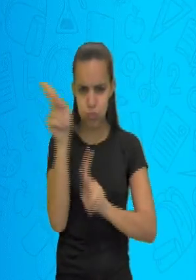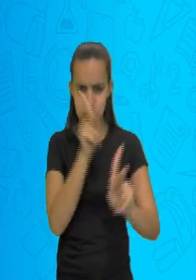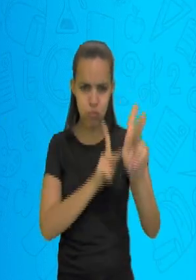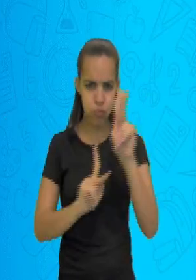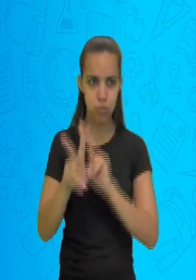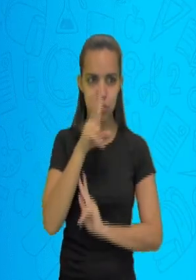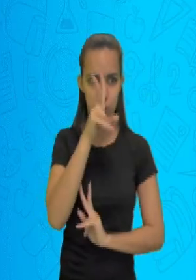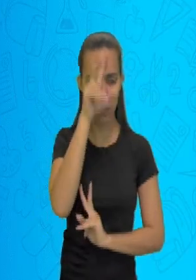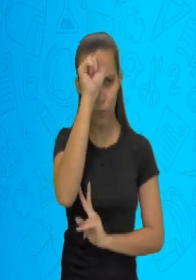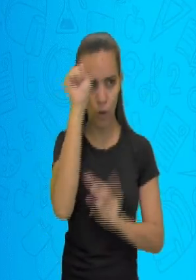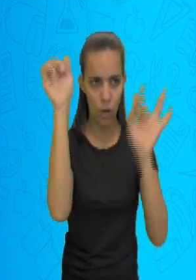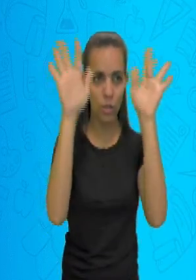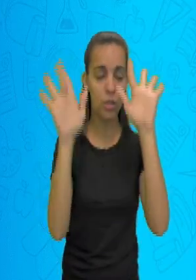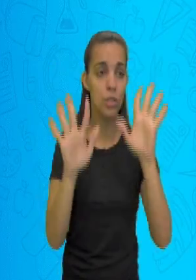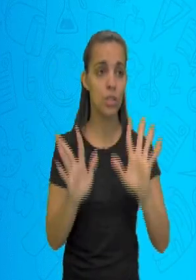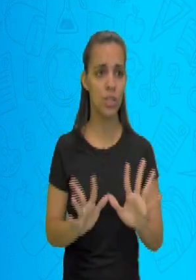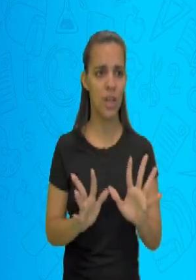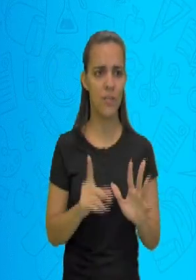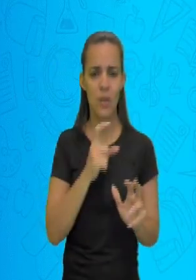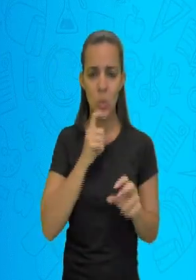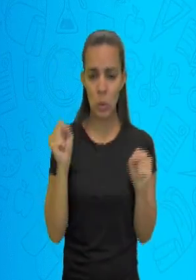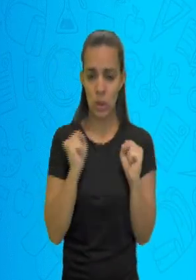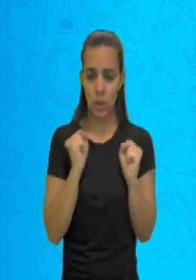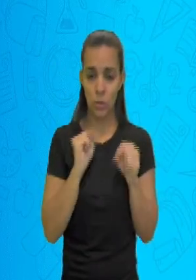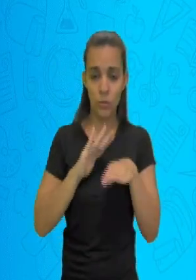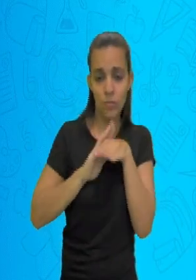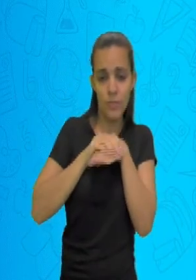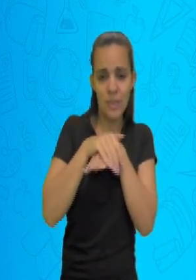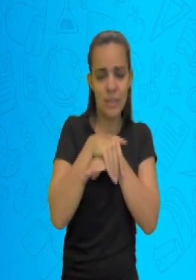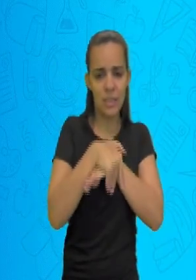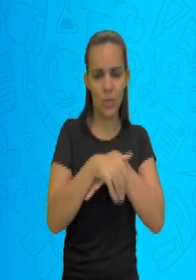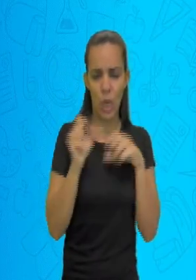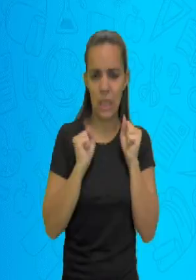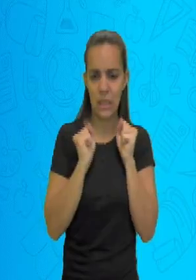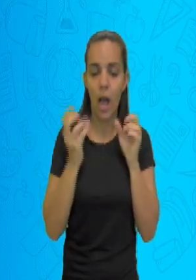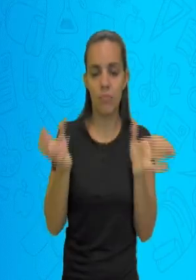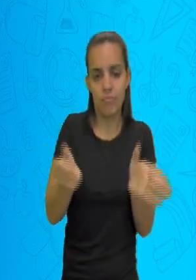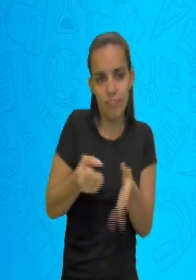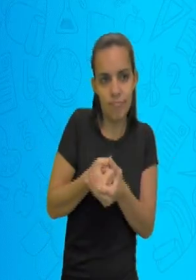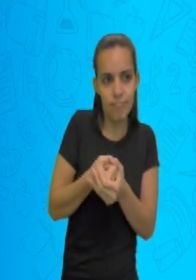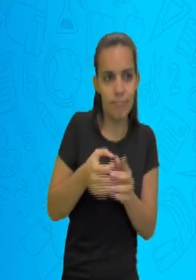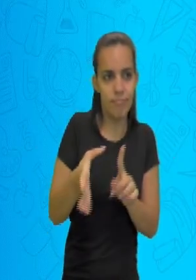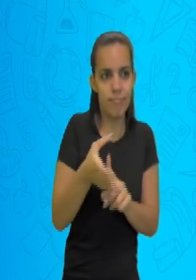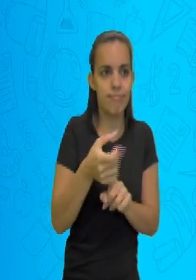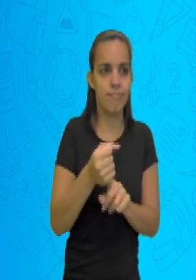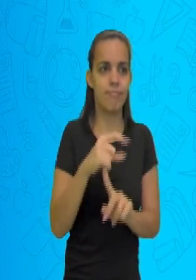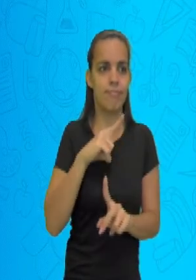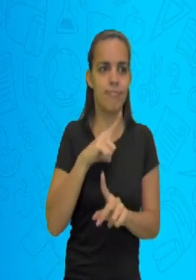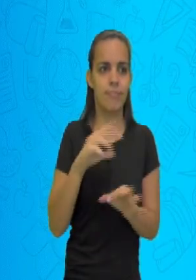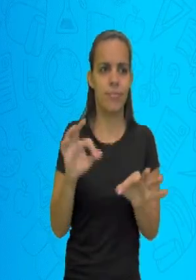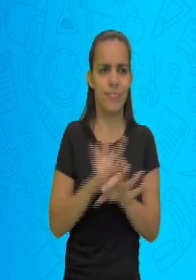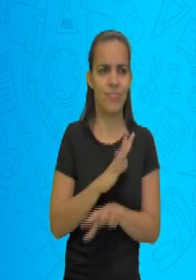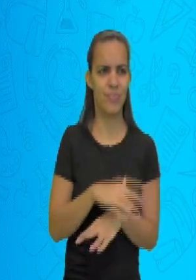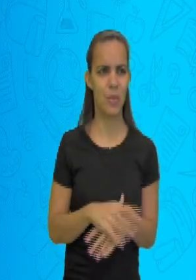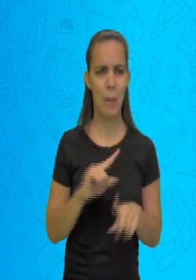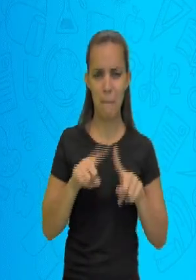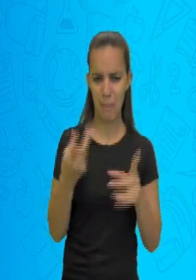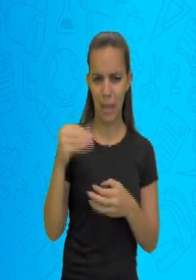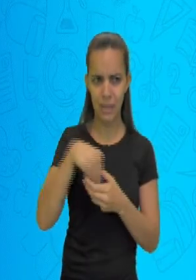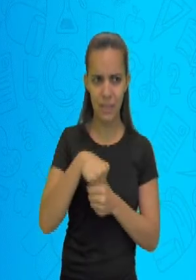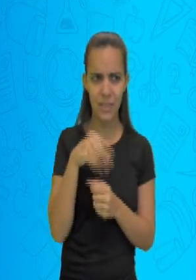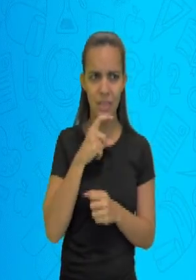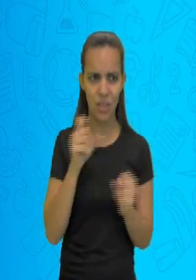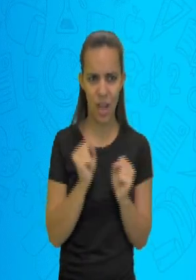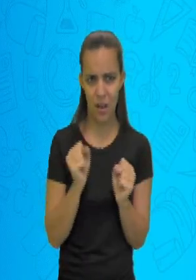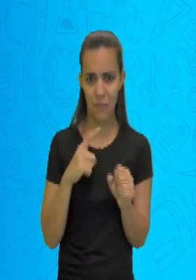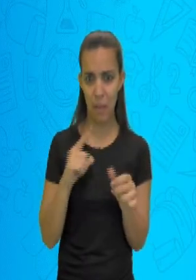frio muito intenso que tem durante a noite. E, professora, você deve se perguntar assim, professora, mas lá é frio, ela é feita